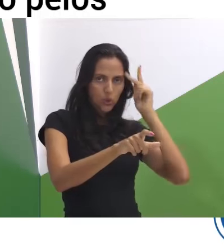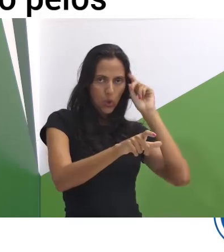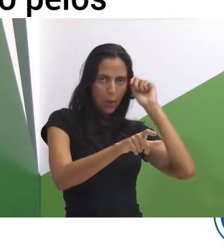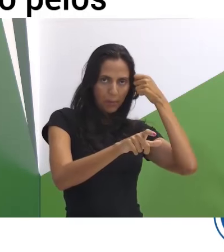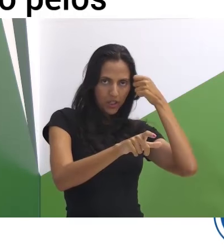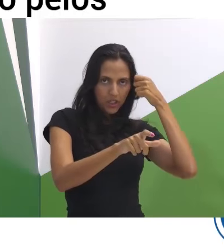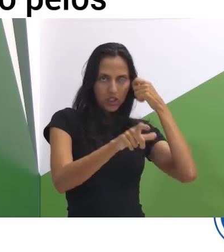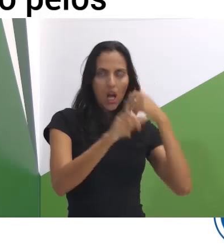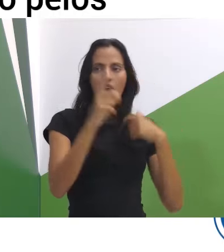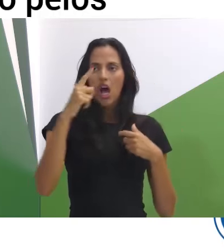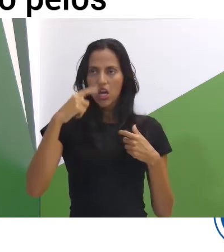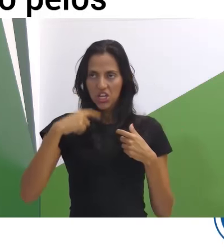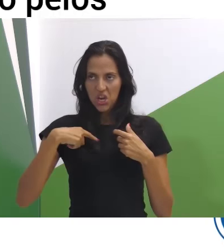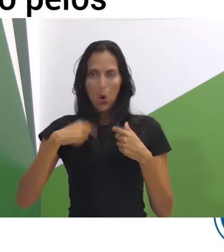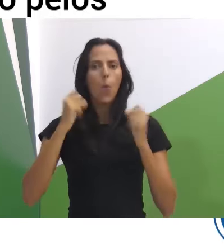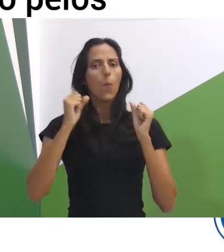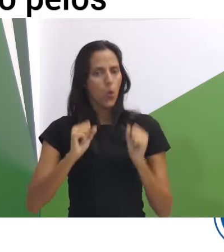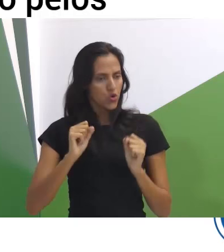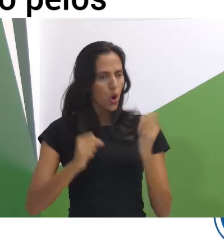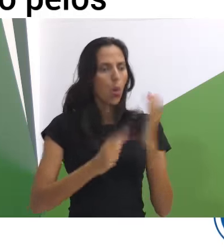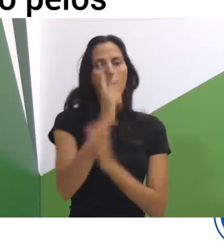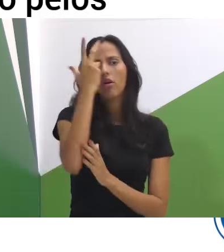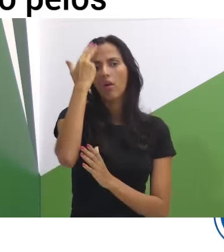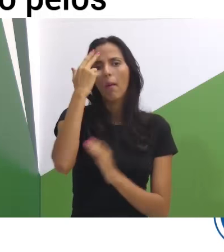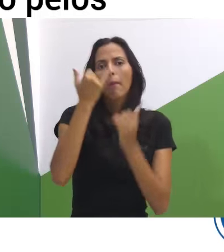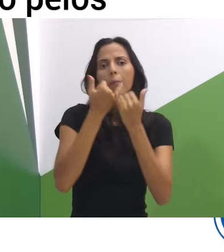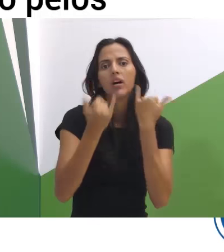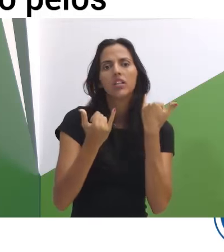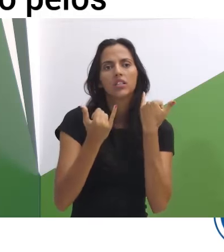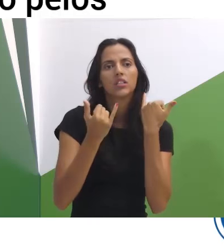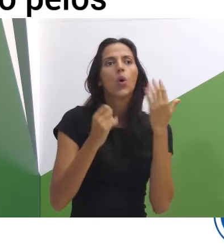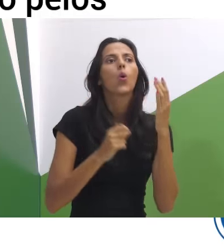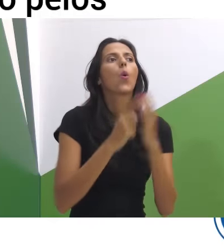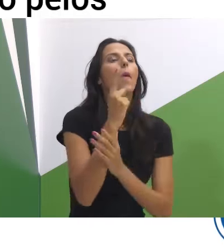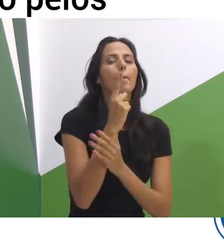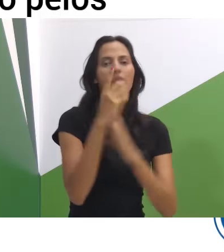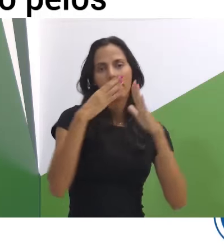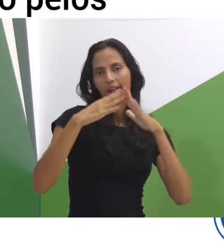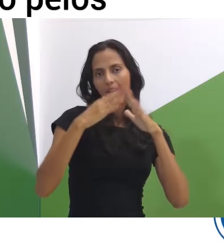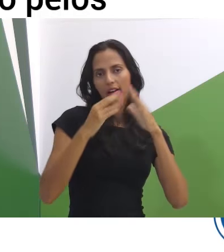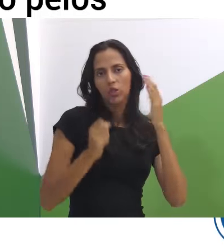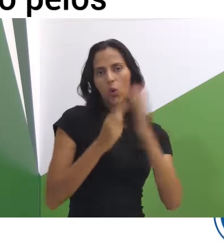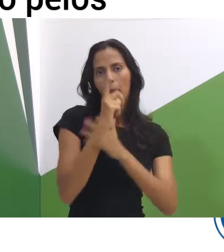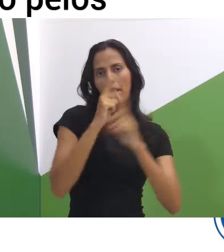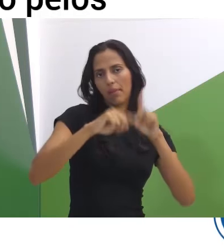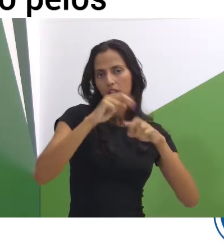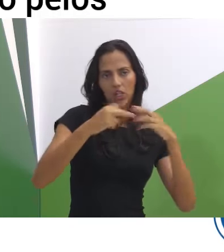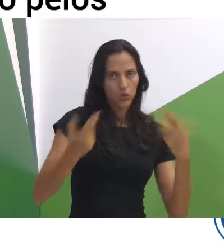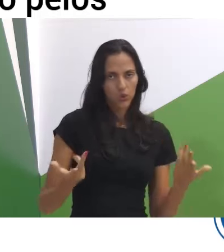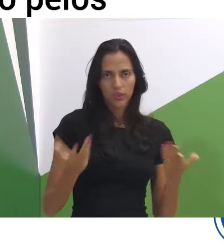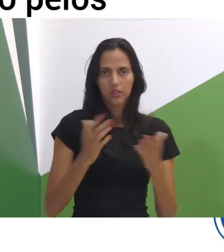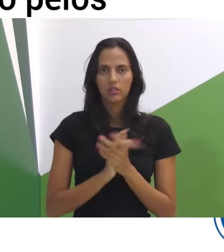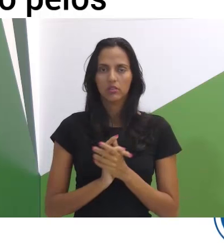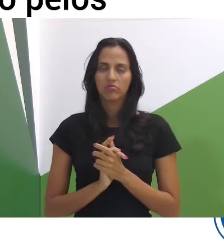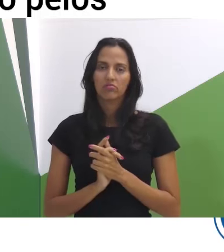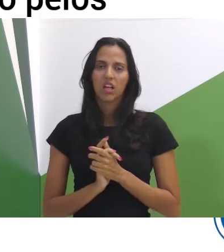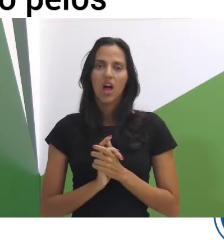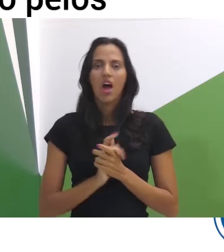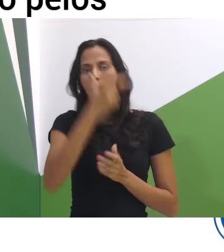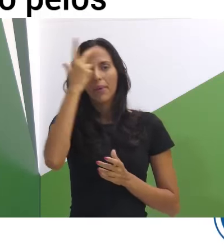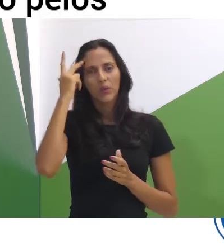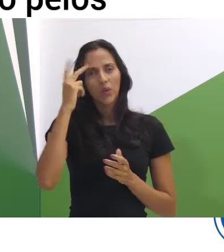escravos de ganho eram os cativos que trabalhavam para essas famílias das cidades. E trabalhavam prestando